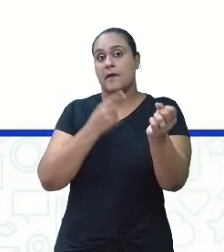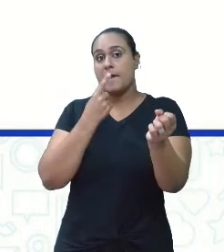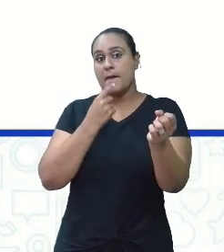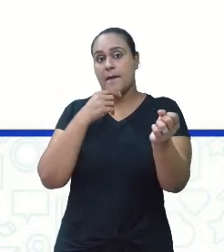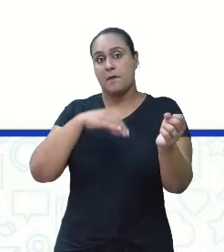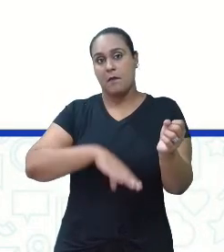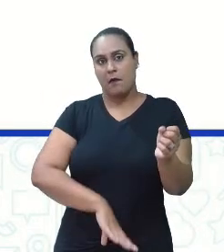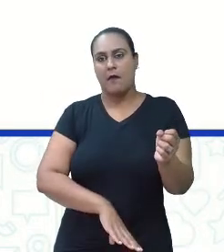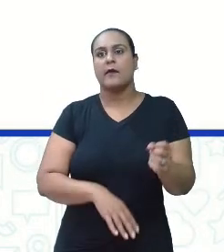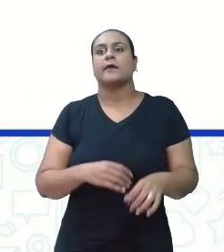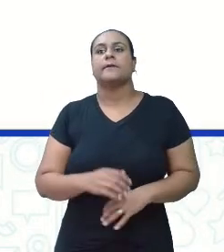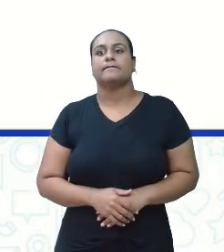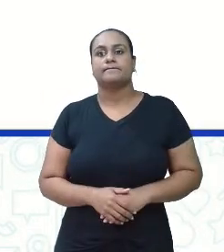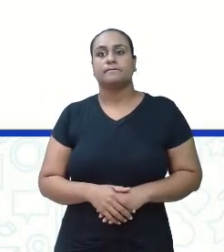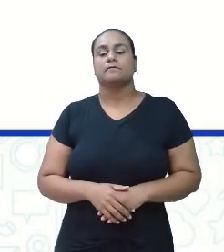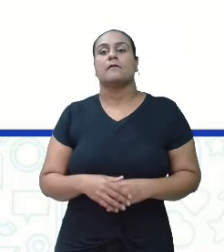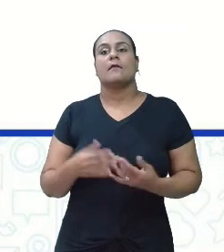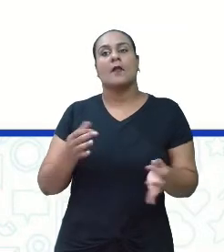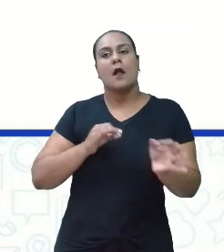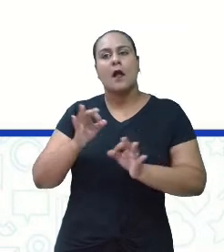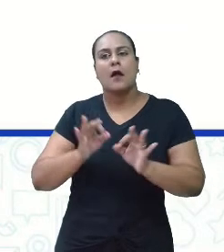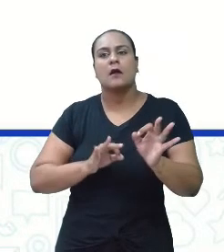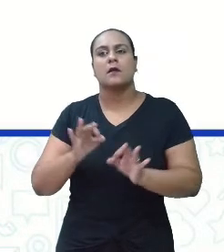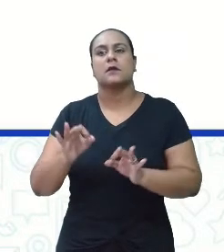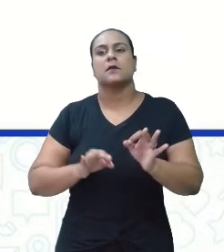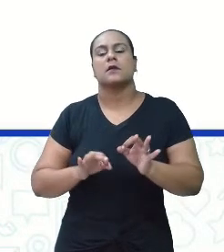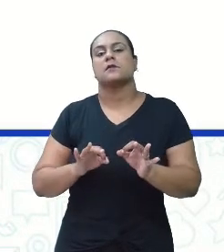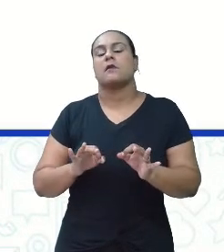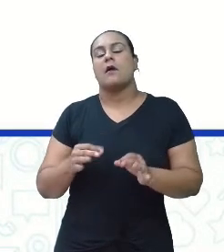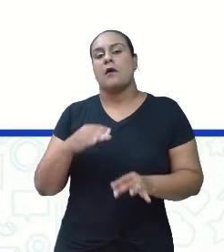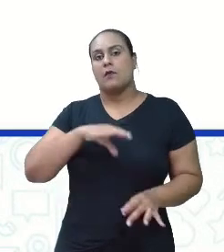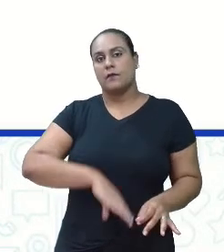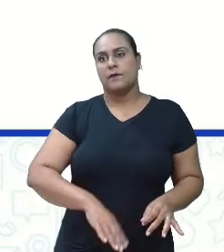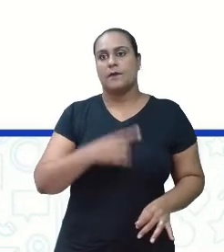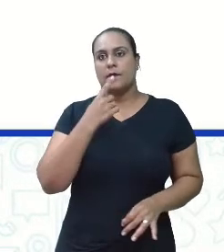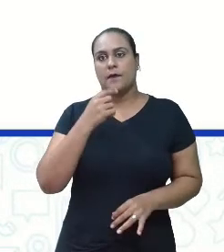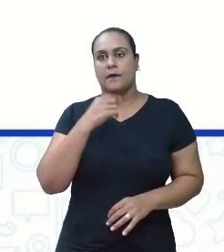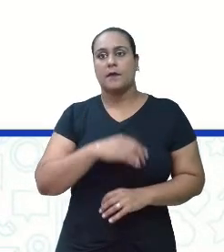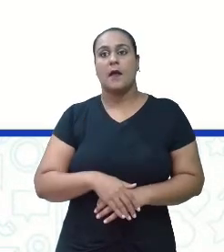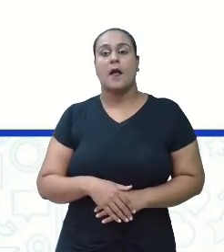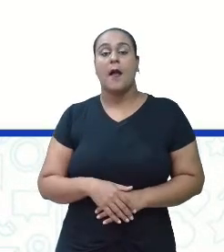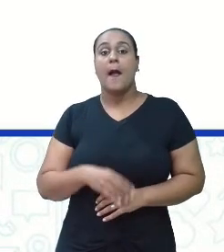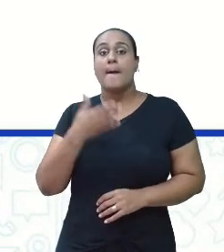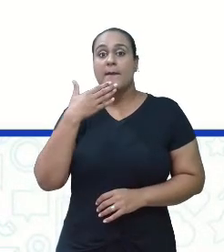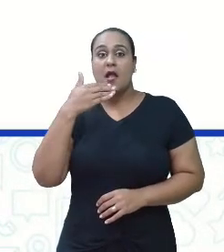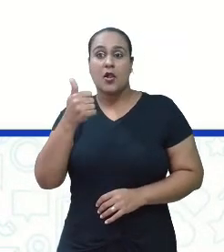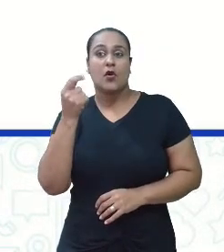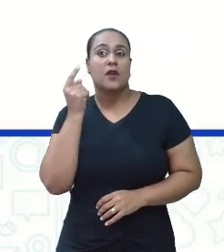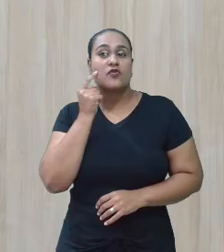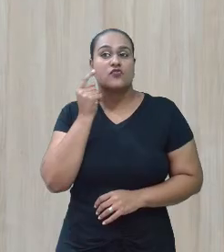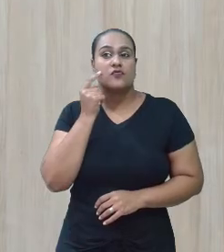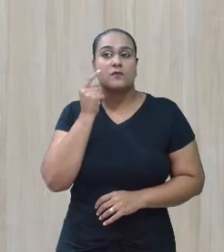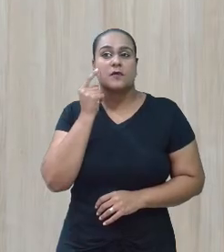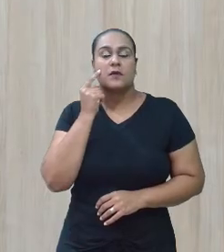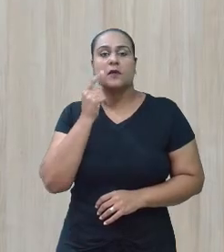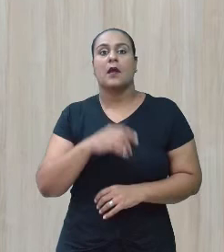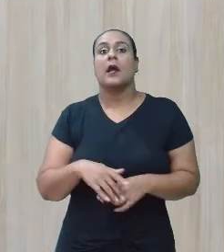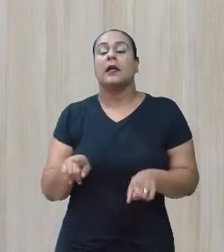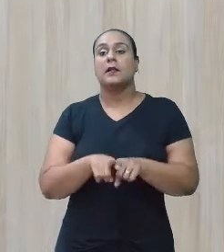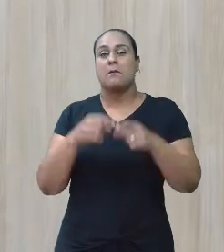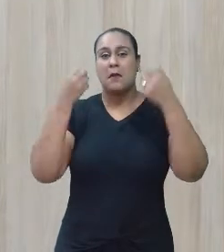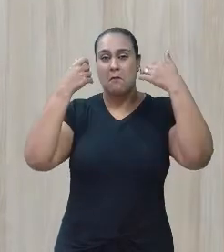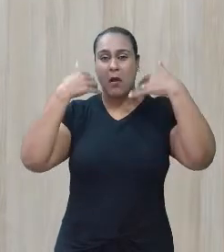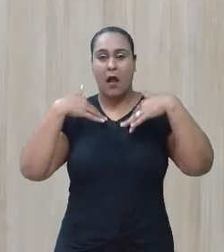ciclo menstrual. Melhora a acne e o excesso de pelo. E também evita doença inflamatória